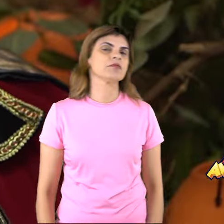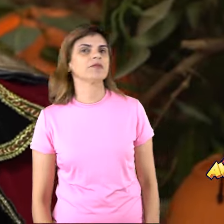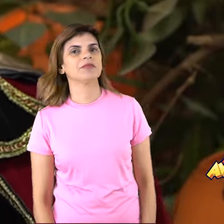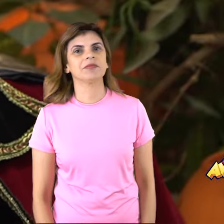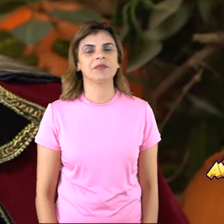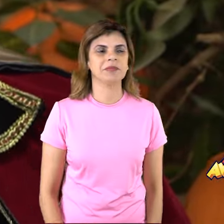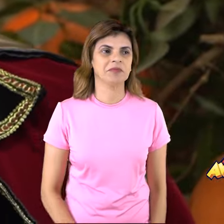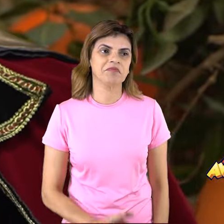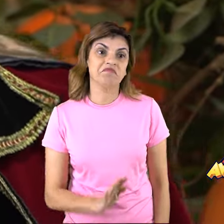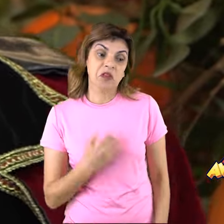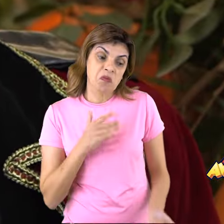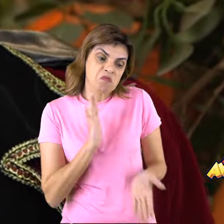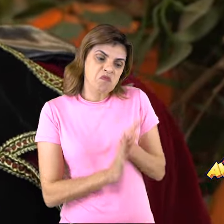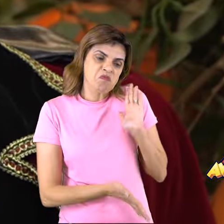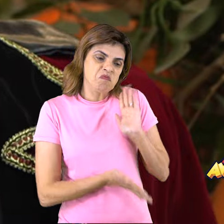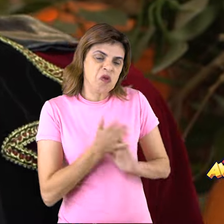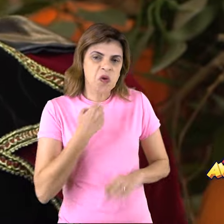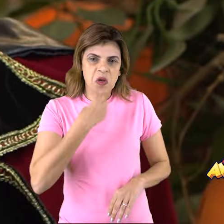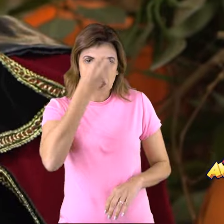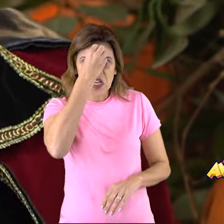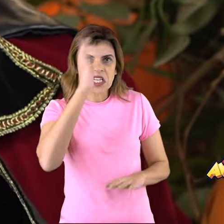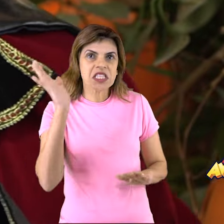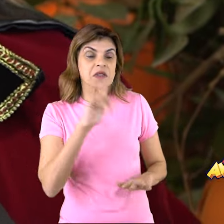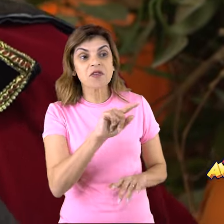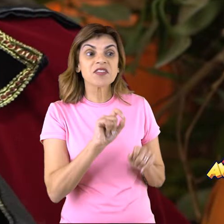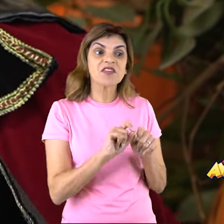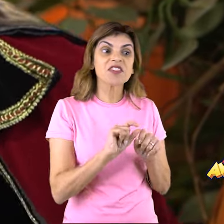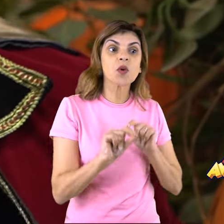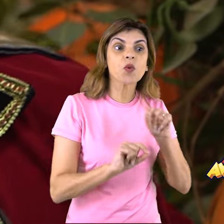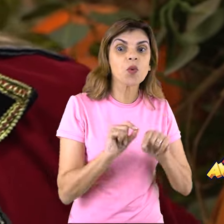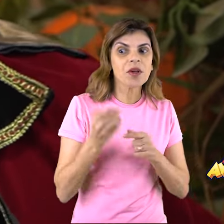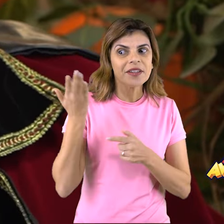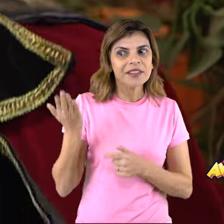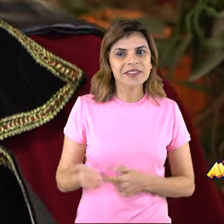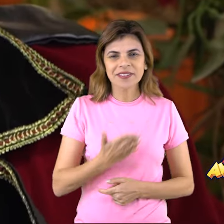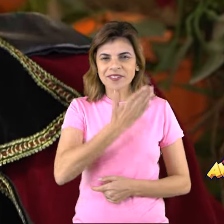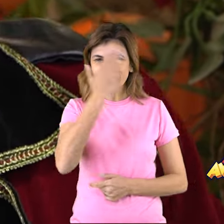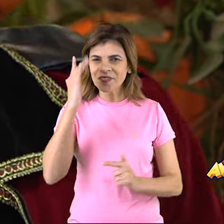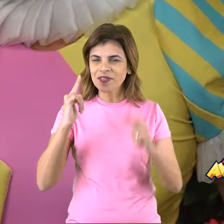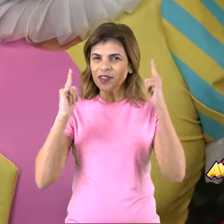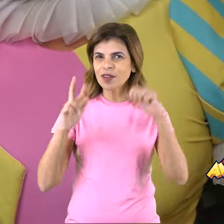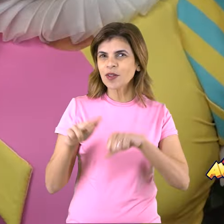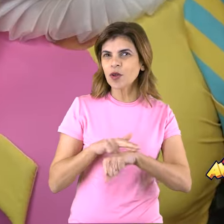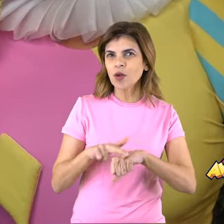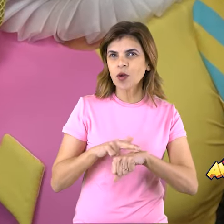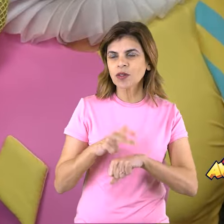não é da minha conta mas o que vocês pretendem fazer com a aventureira roxa